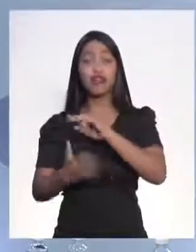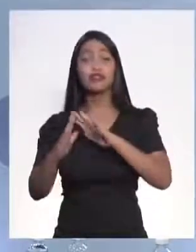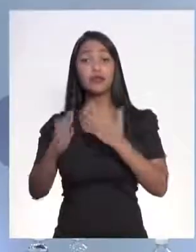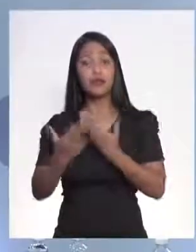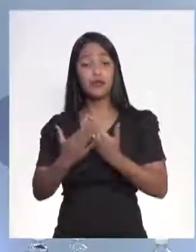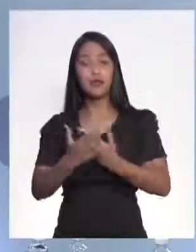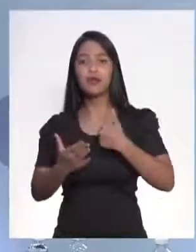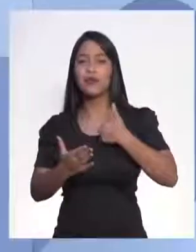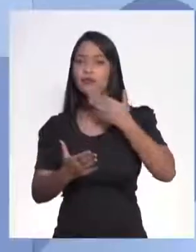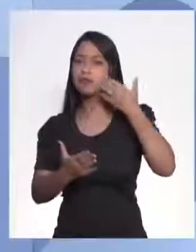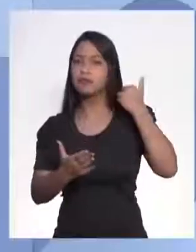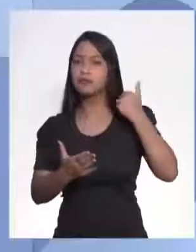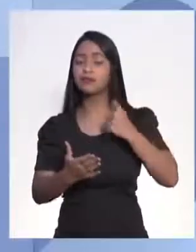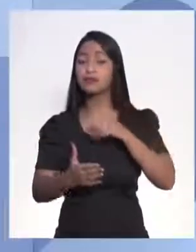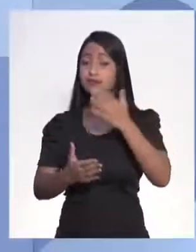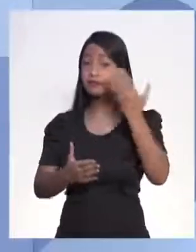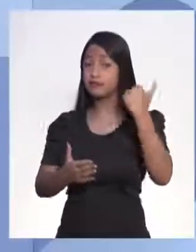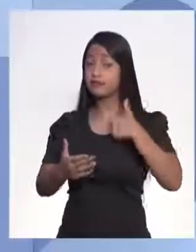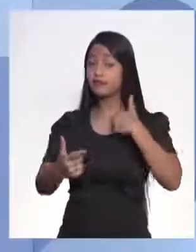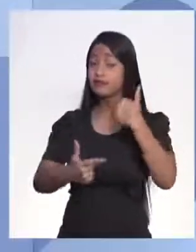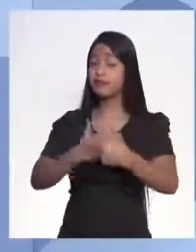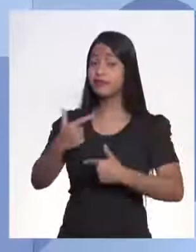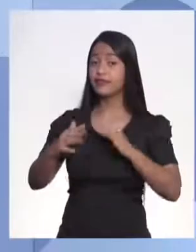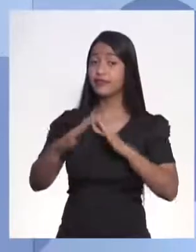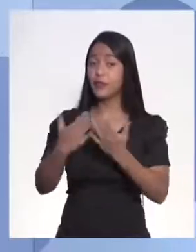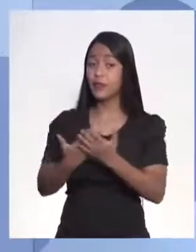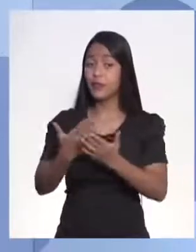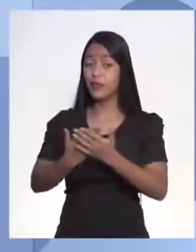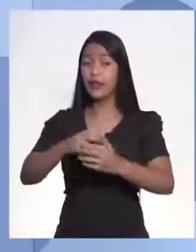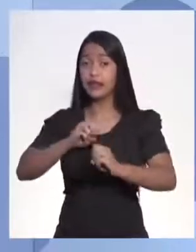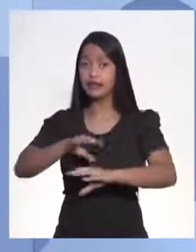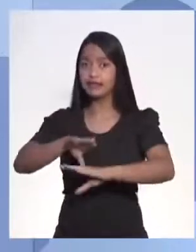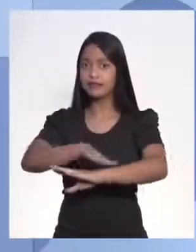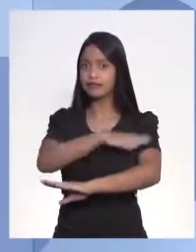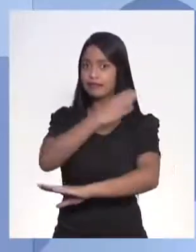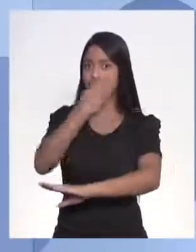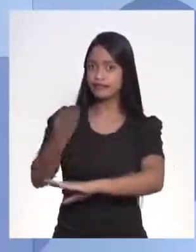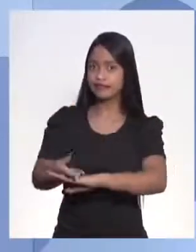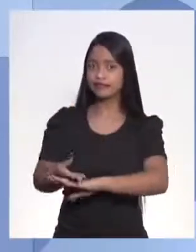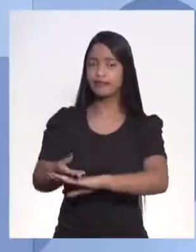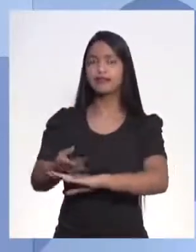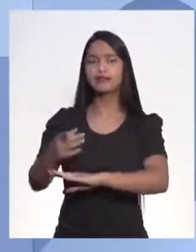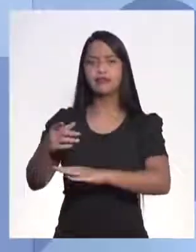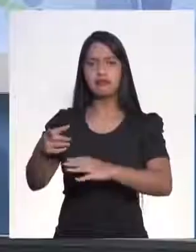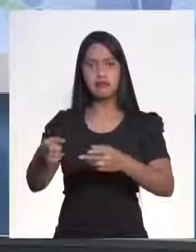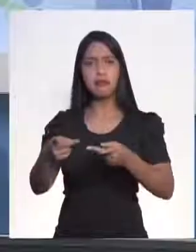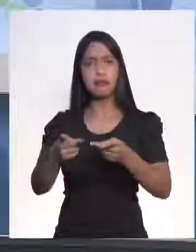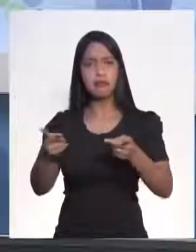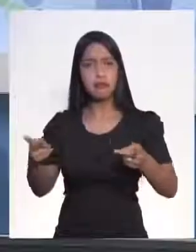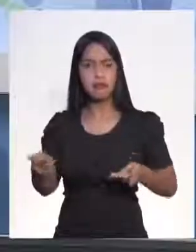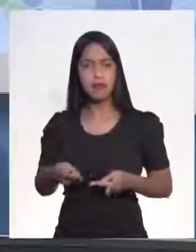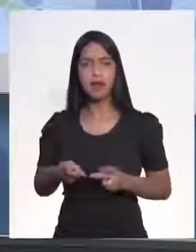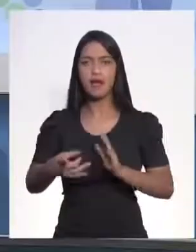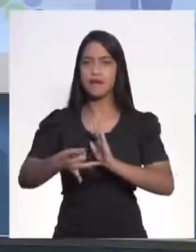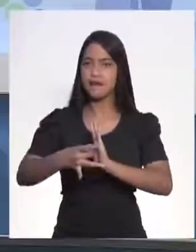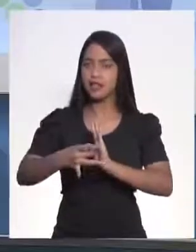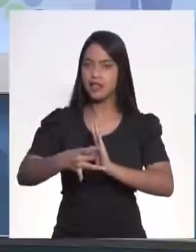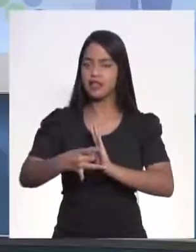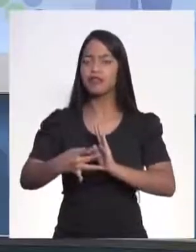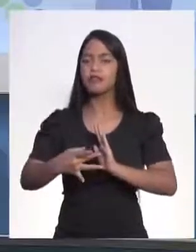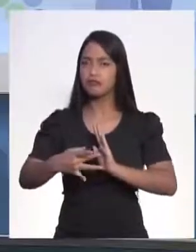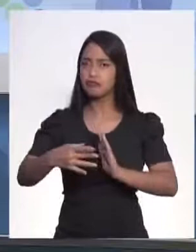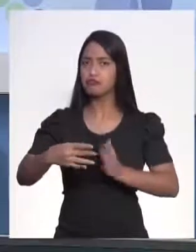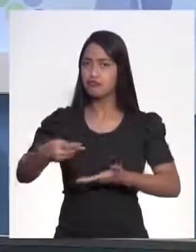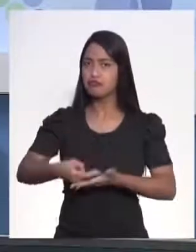escola que eu trabalhava numa escola de ensino integral era servida até em prato de vidro Tyler normal não era plástico